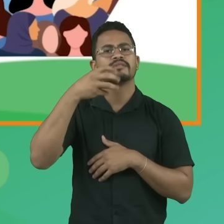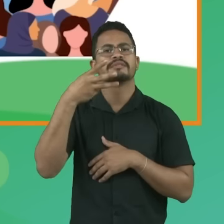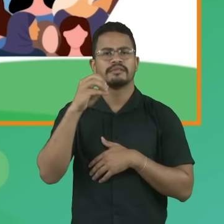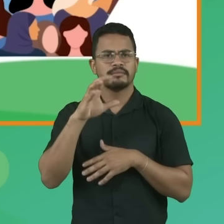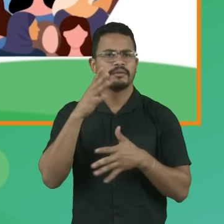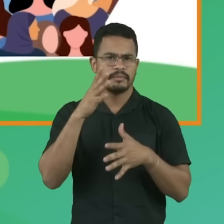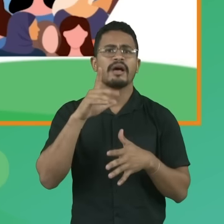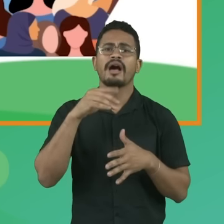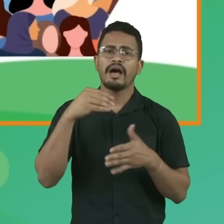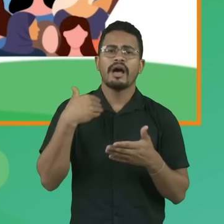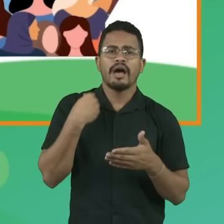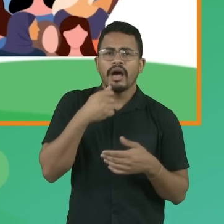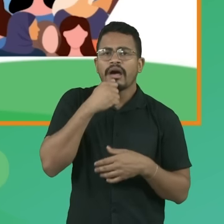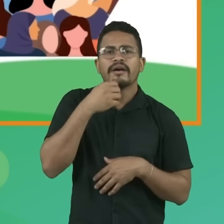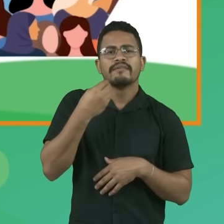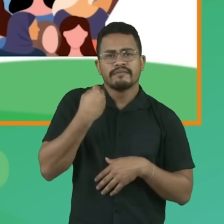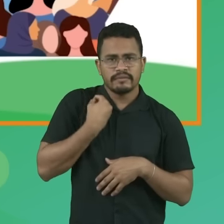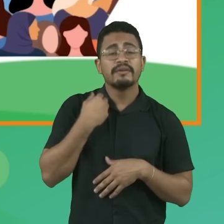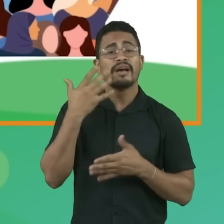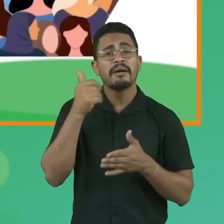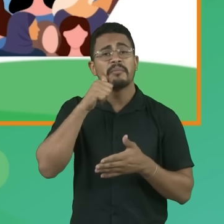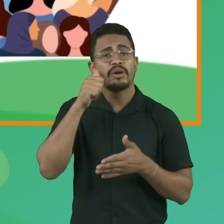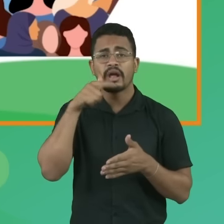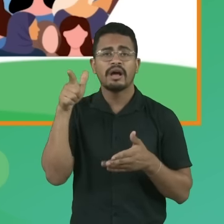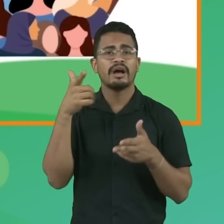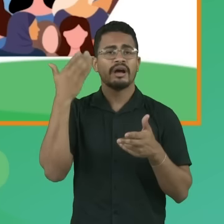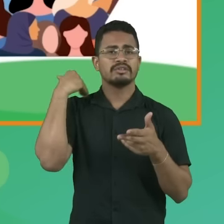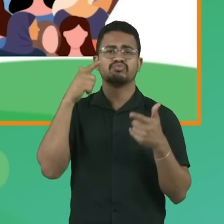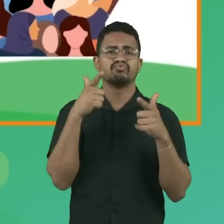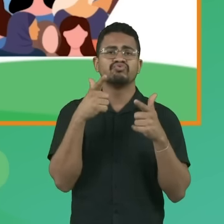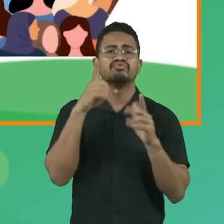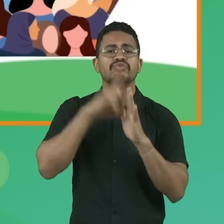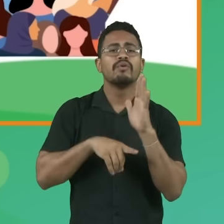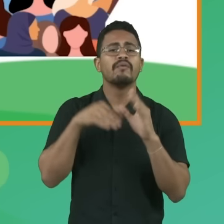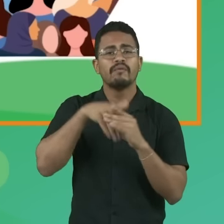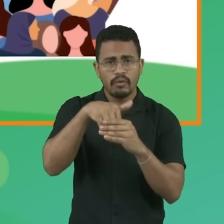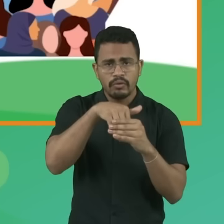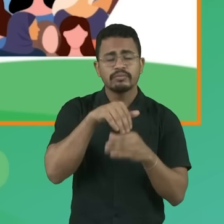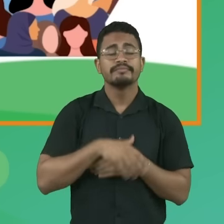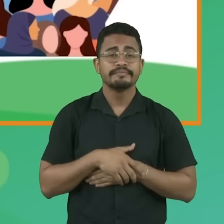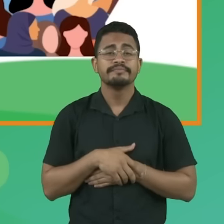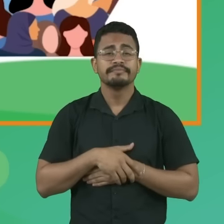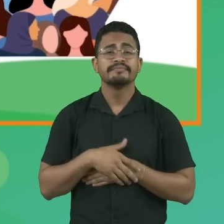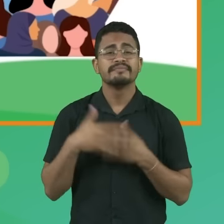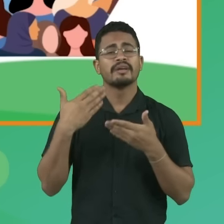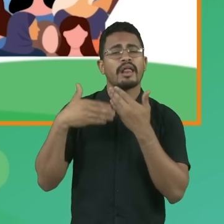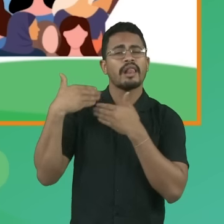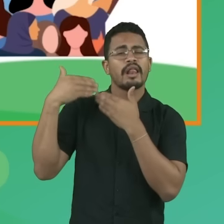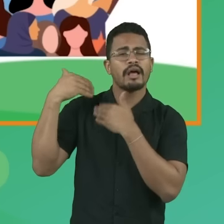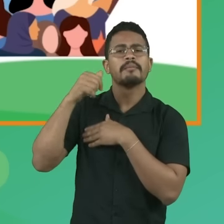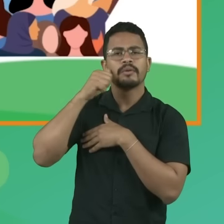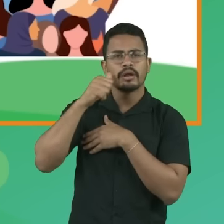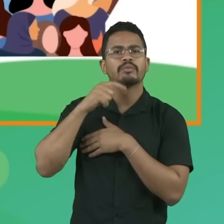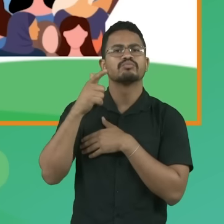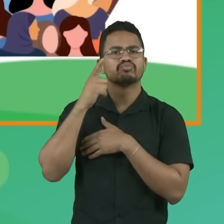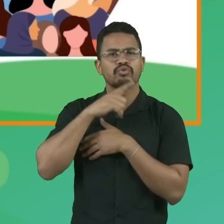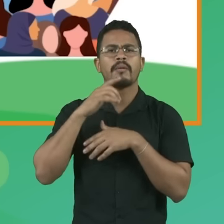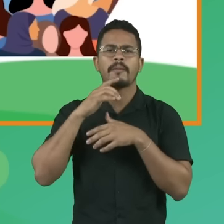até há pouco tempo essas mulheres não tinham direito ao voto, né? Nas últimas décadas, as mulheres têm conseguido importantes